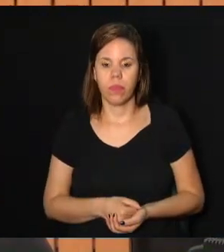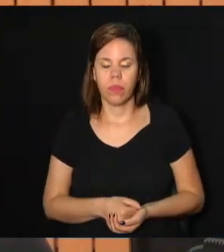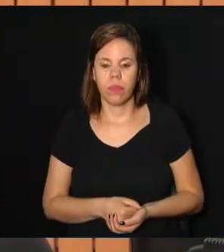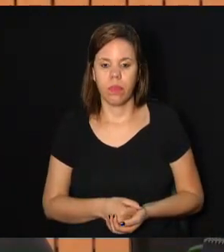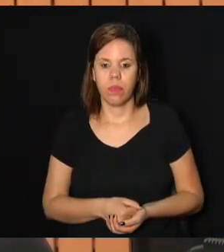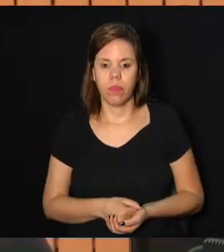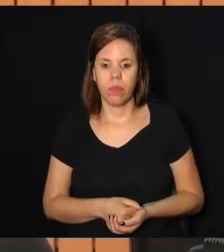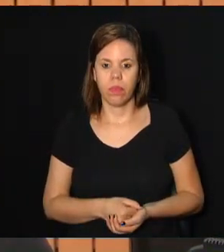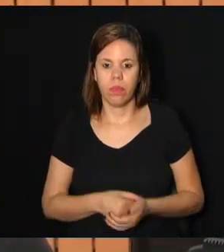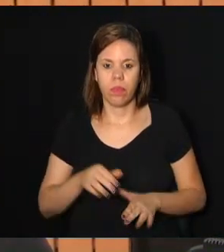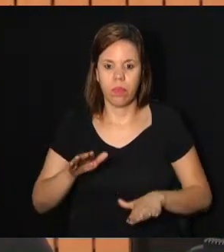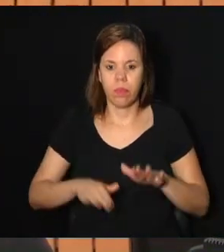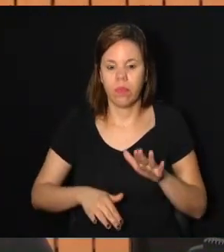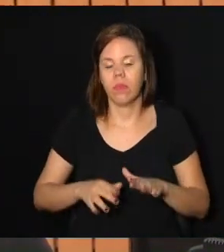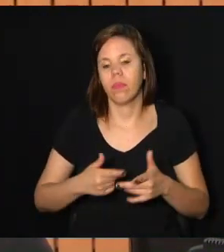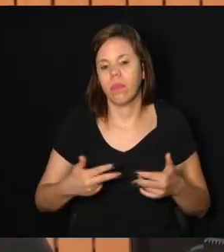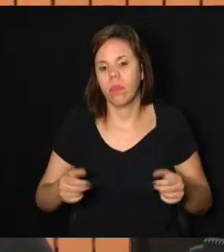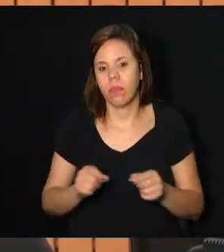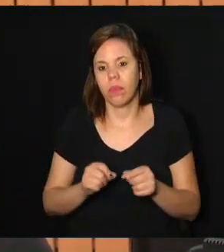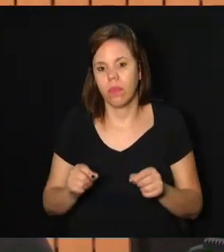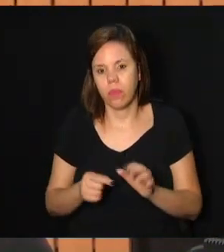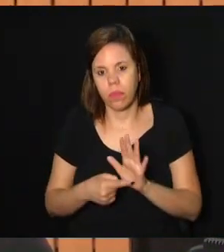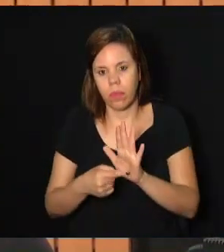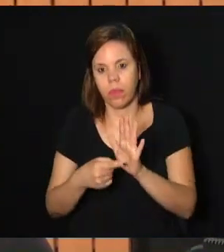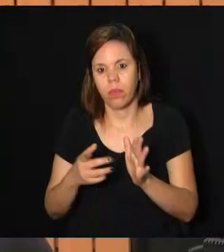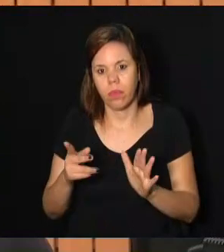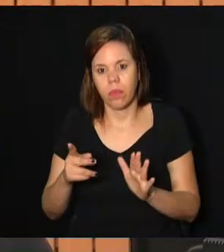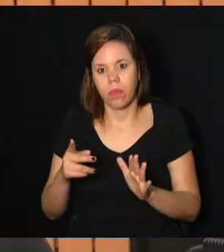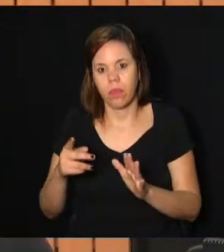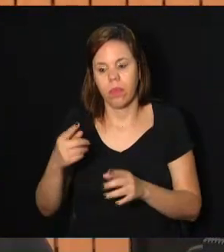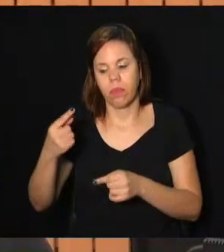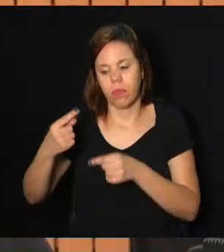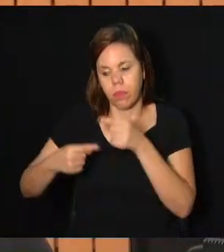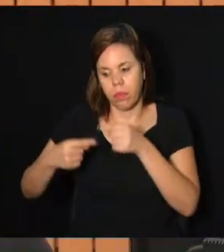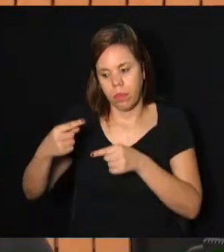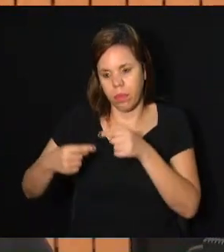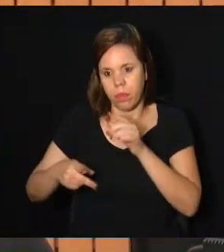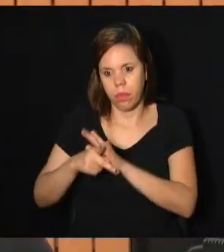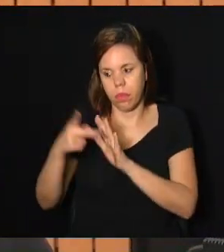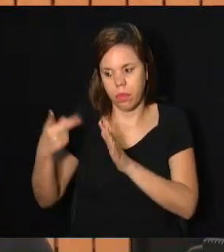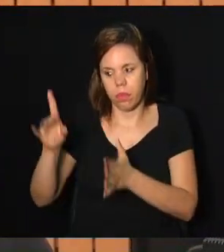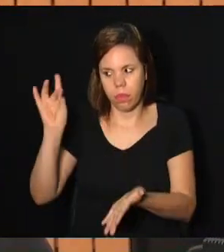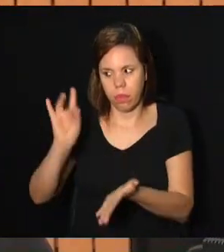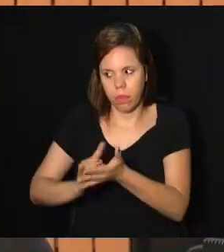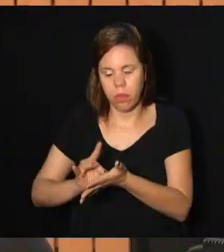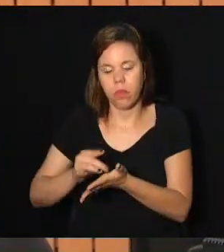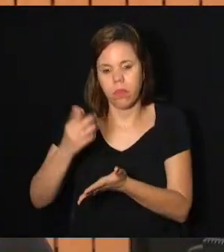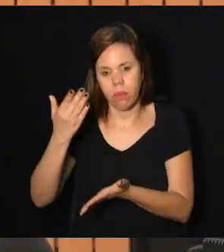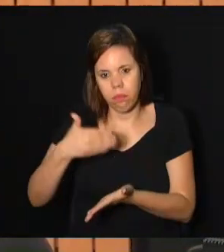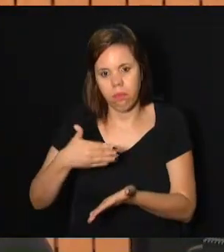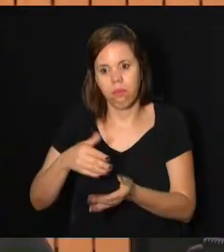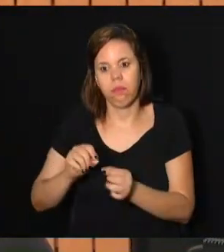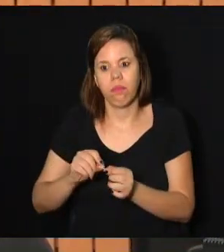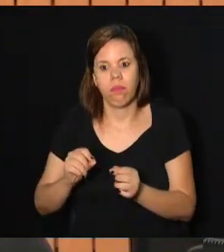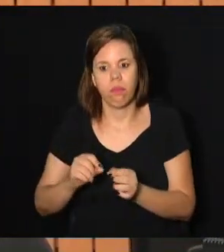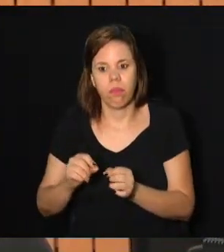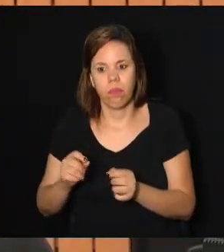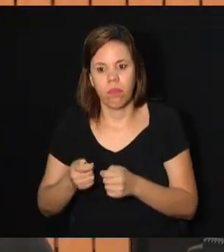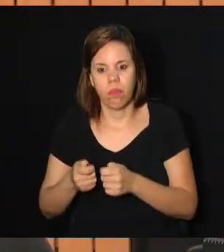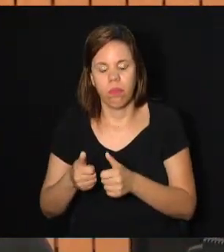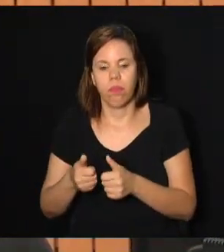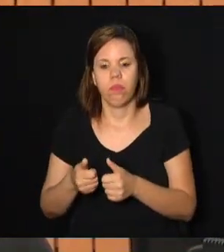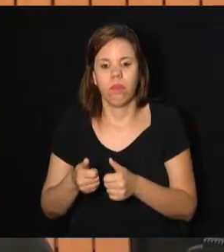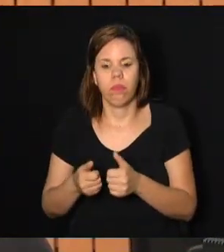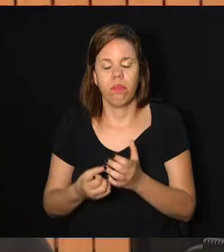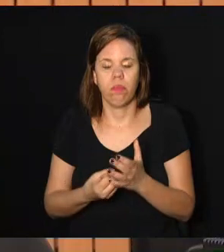pegar determinadas configurações que são configurações políticas da realidade, dadas pelas